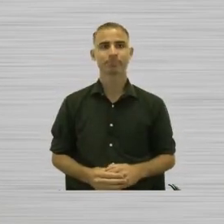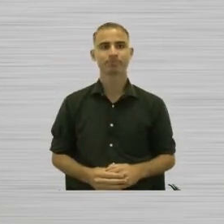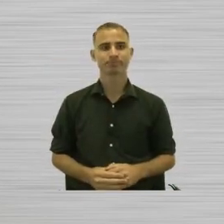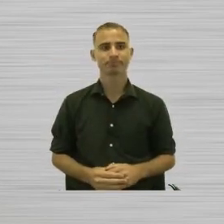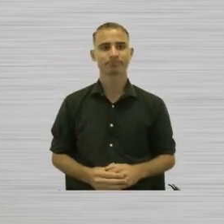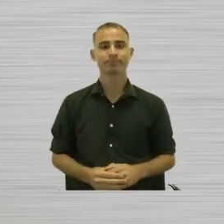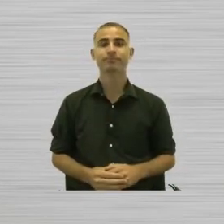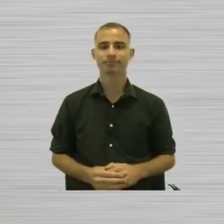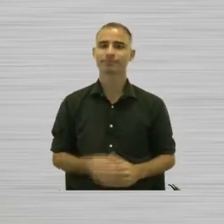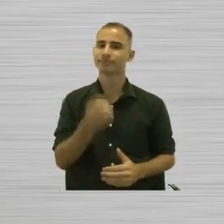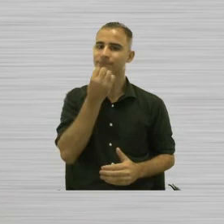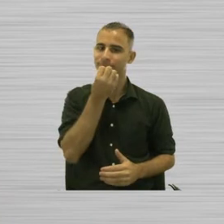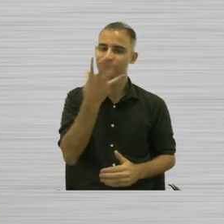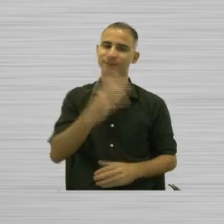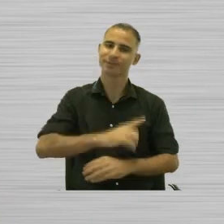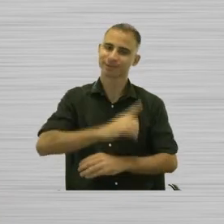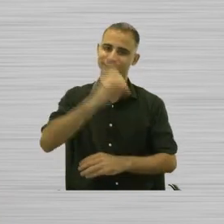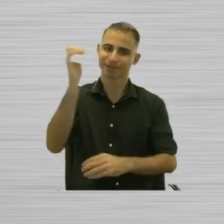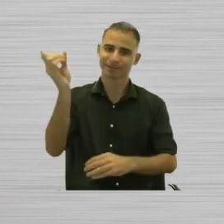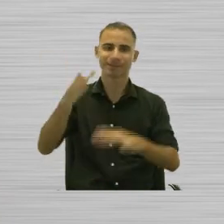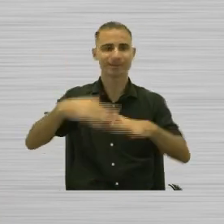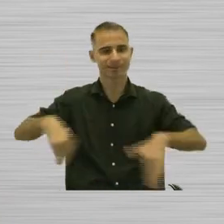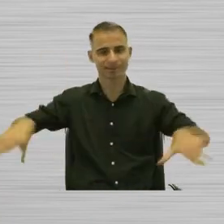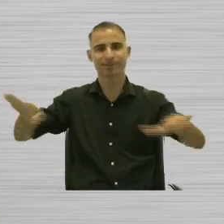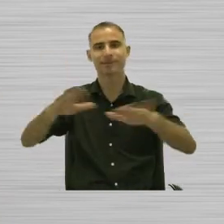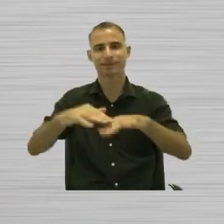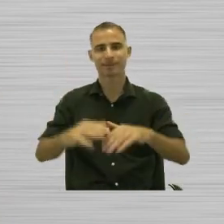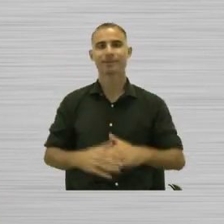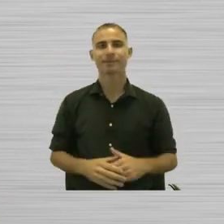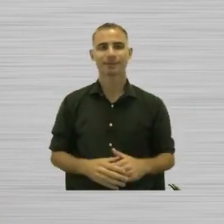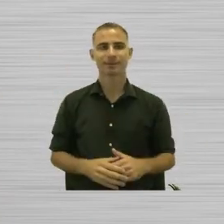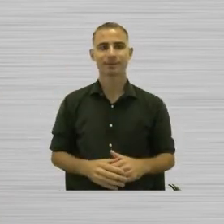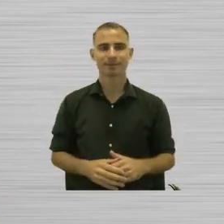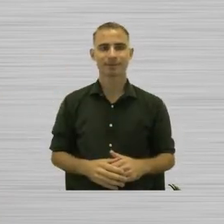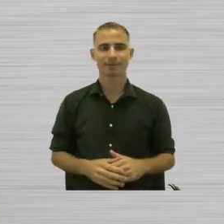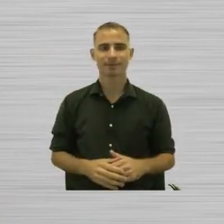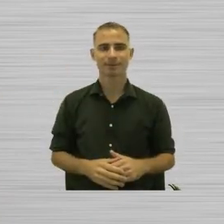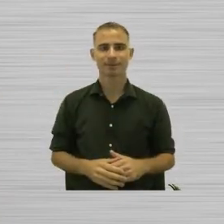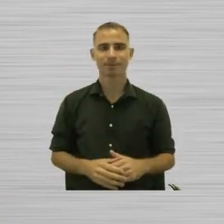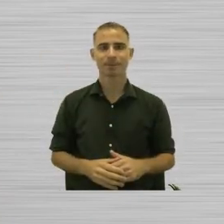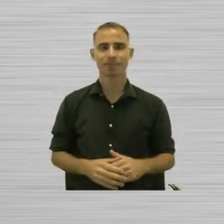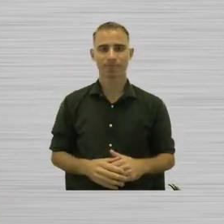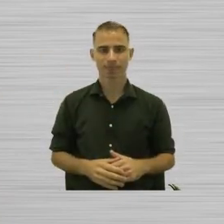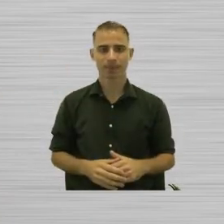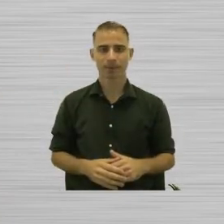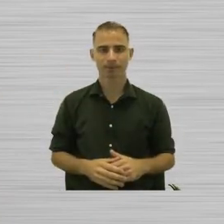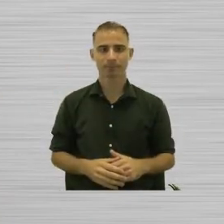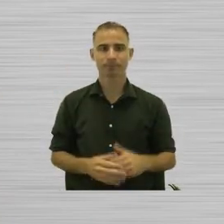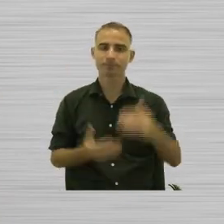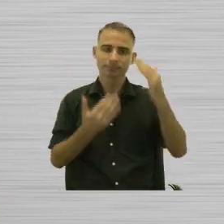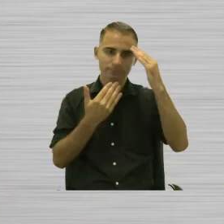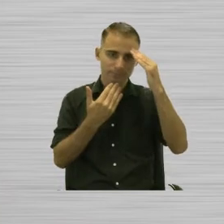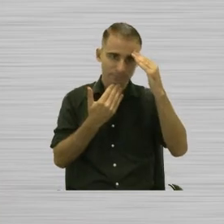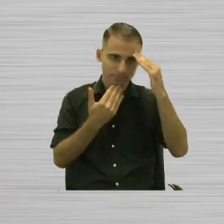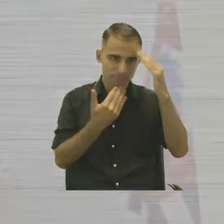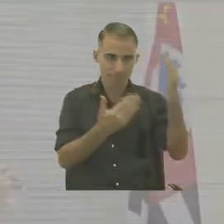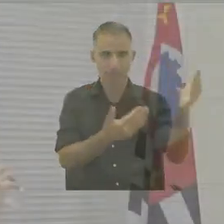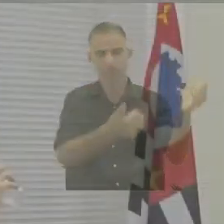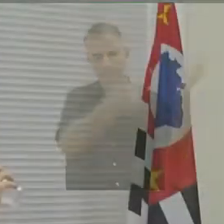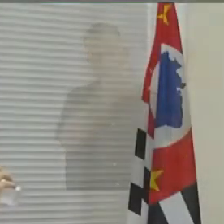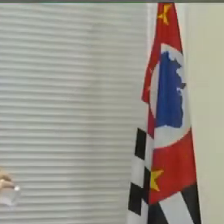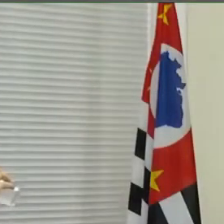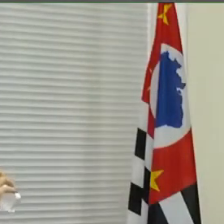Bom dia a todos. Bom dia, vereador Gervaso. Obrigada por abrir a casa para a gente estar fazendo essa